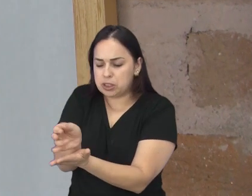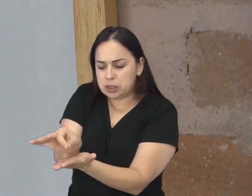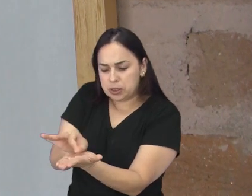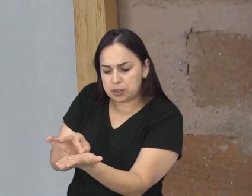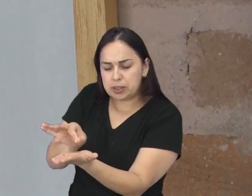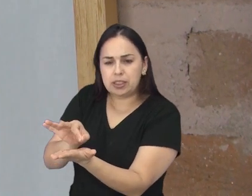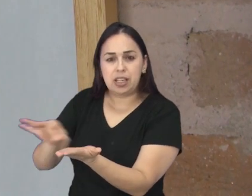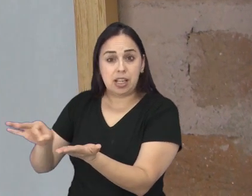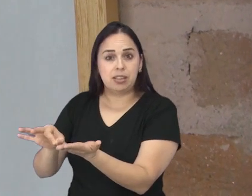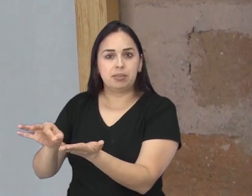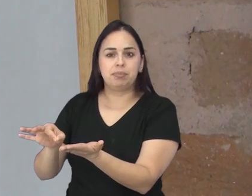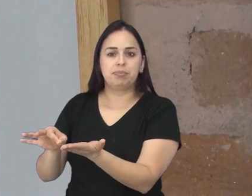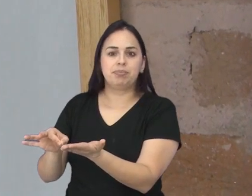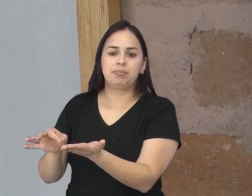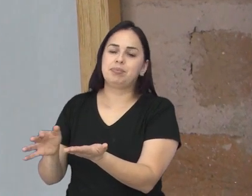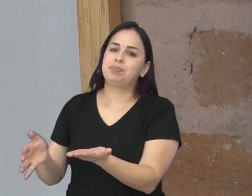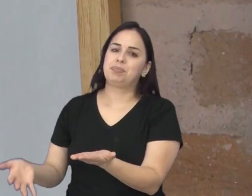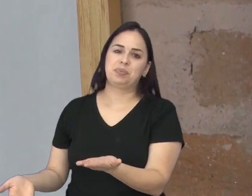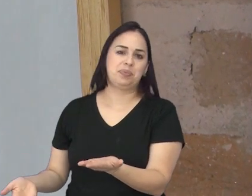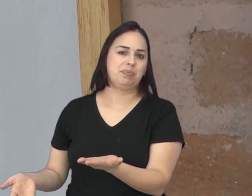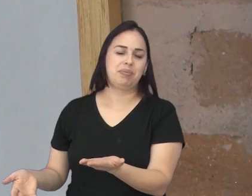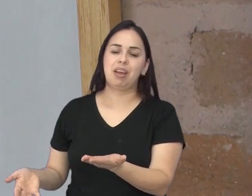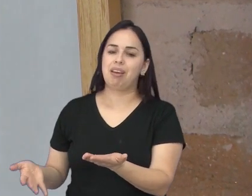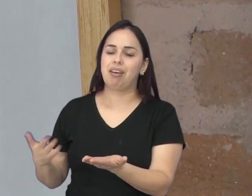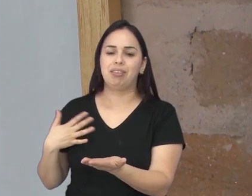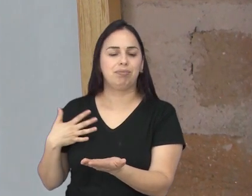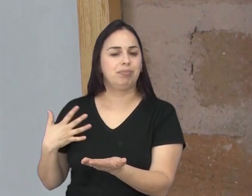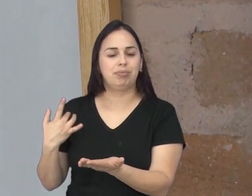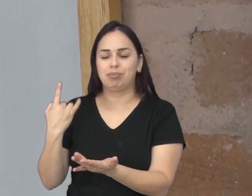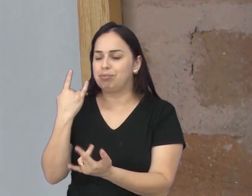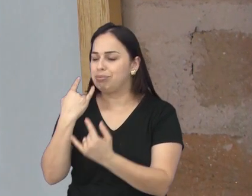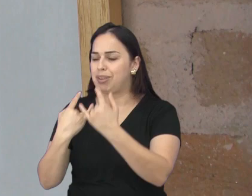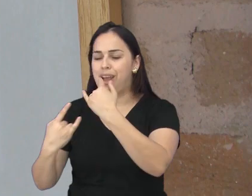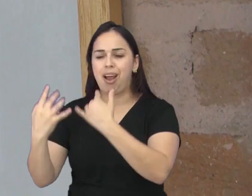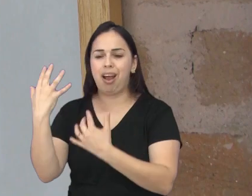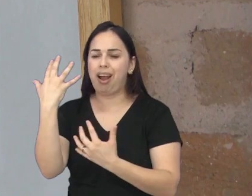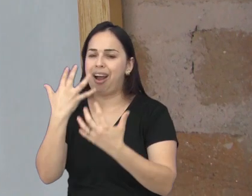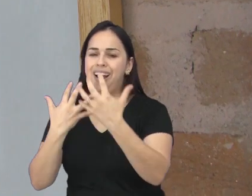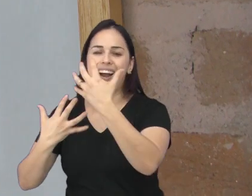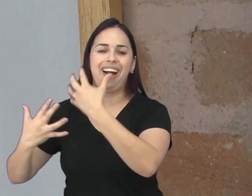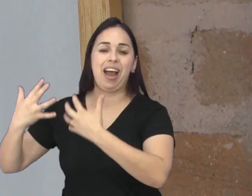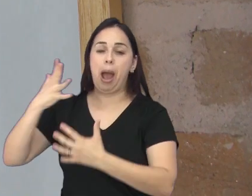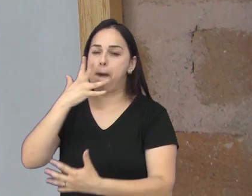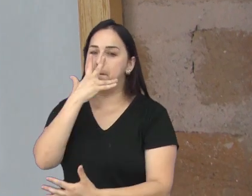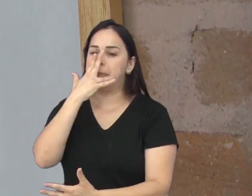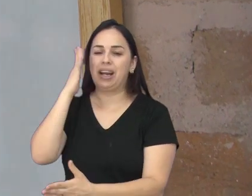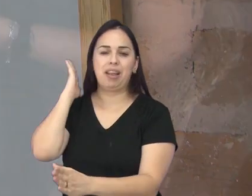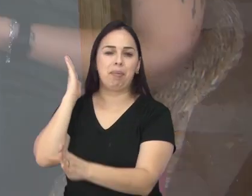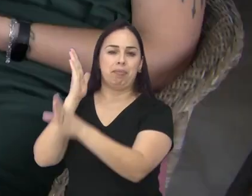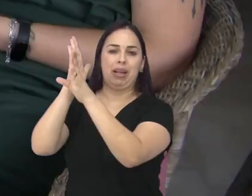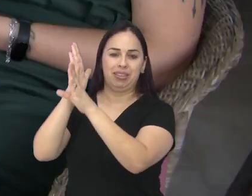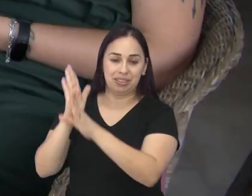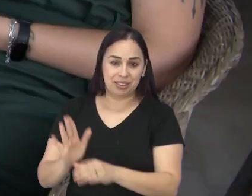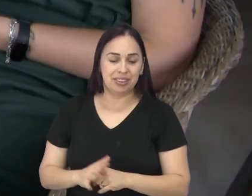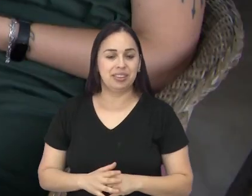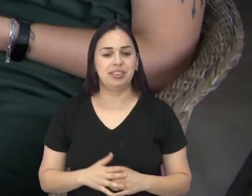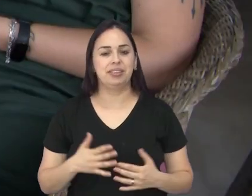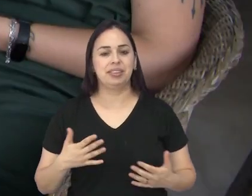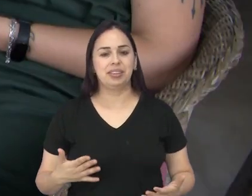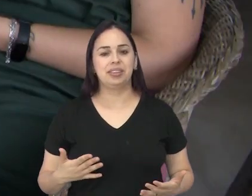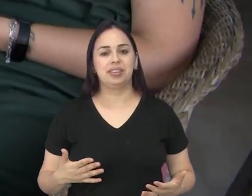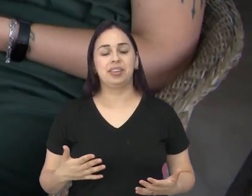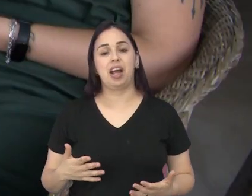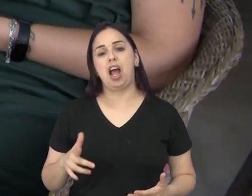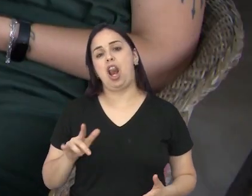da gravura, da impressão, aí foi uma coisa assim, como se fosse uma descoberta. E o mais incrível é